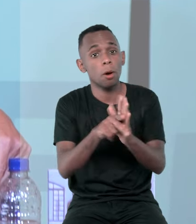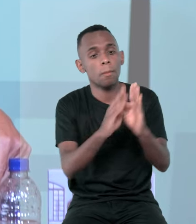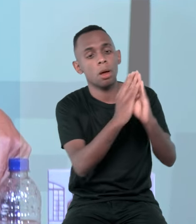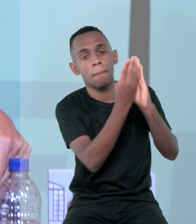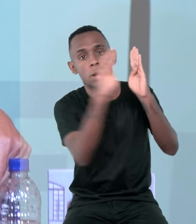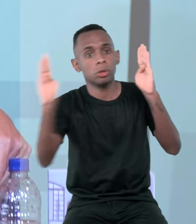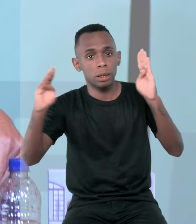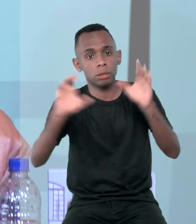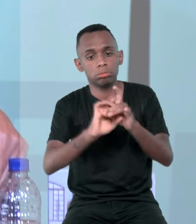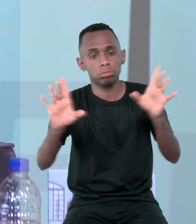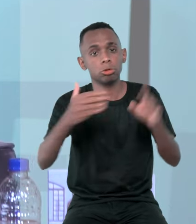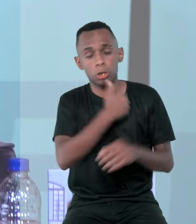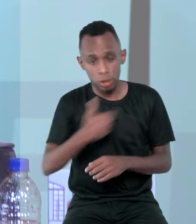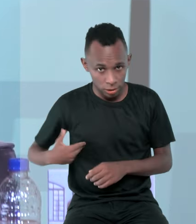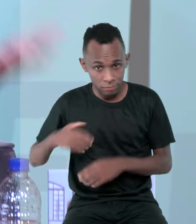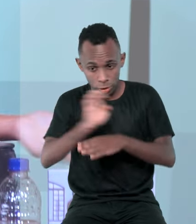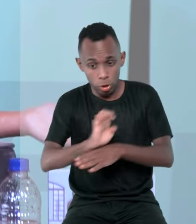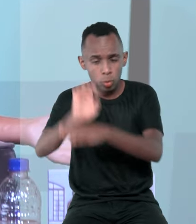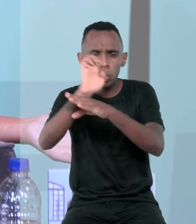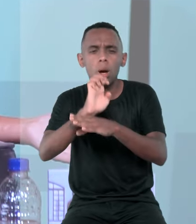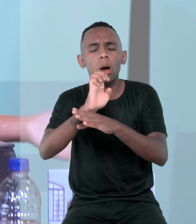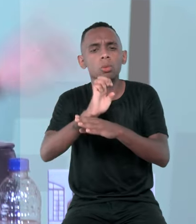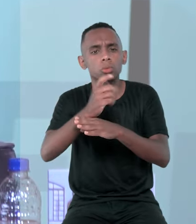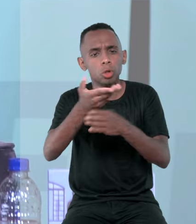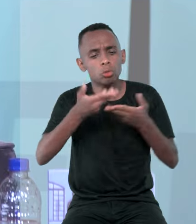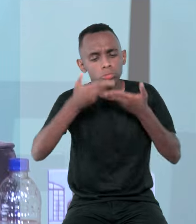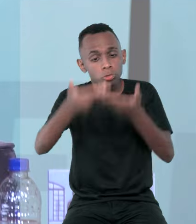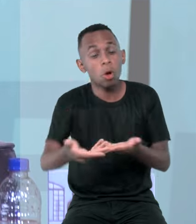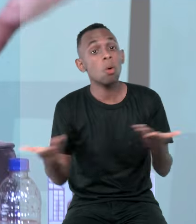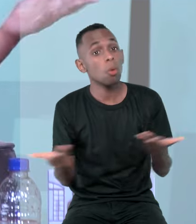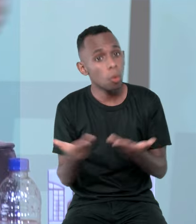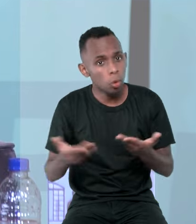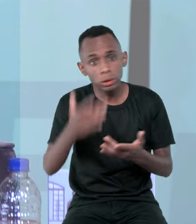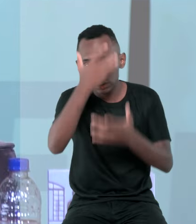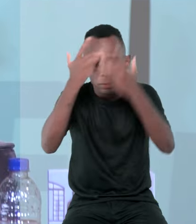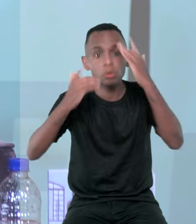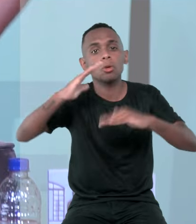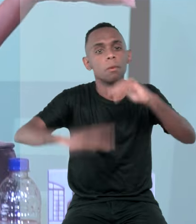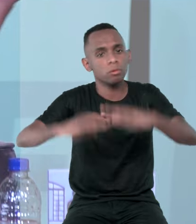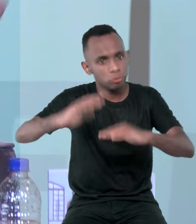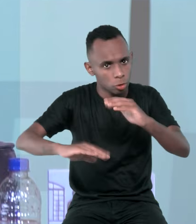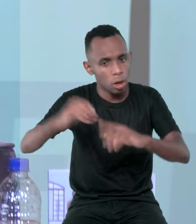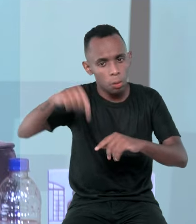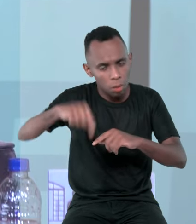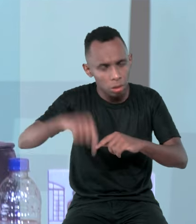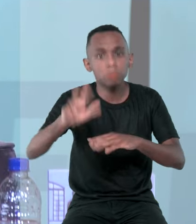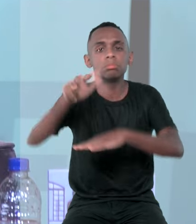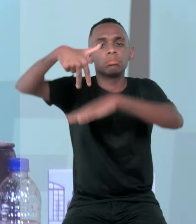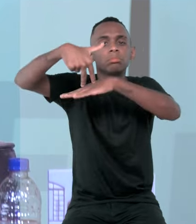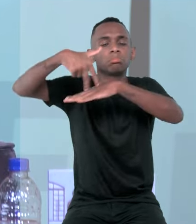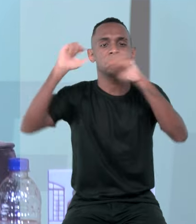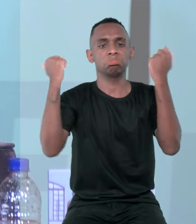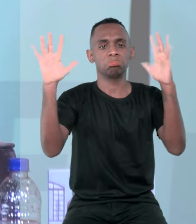Pública Estadual de Minas Gerais, que gentilmente nos recebe aqui, as pessoas da biblioteca, se quiserem ficar de pé, né? Eu acho que